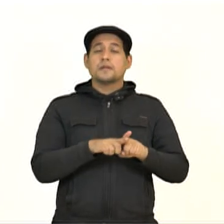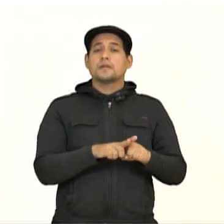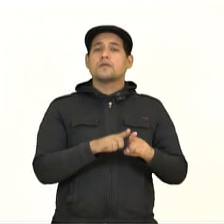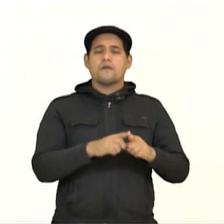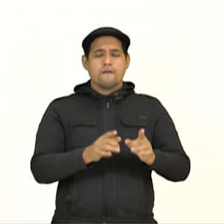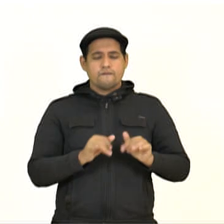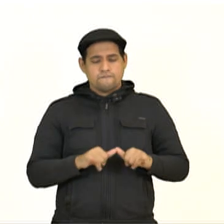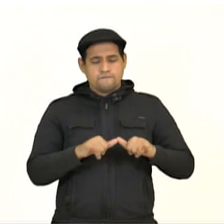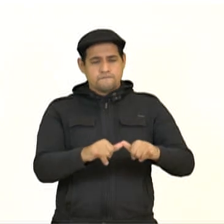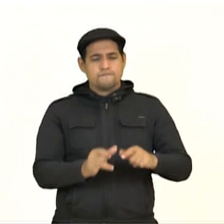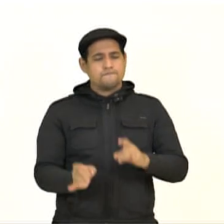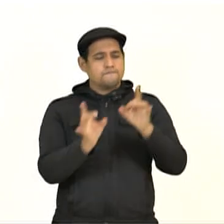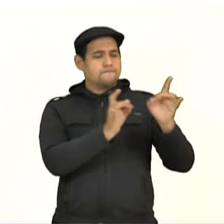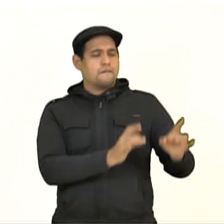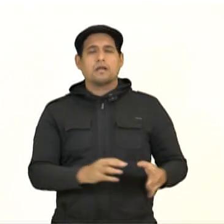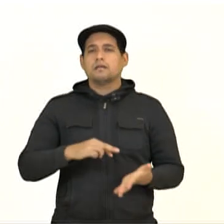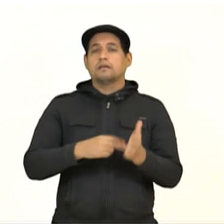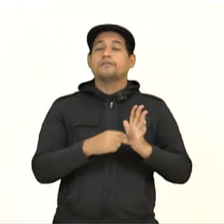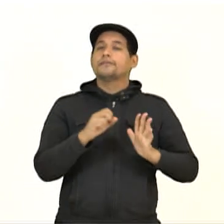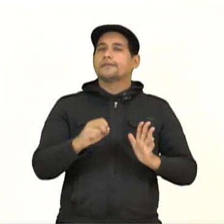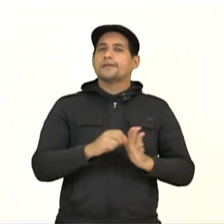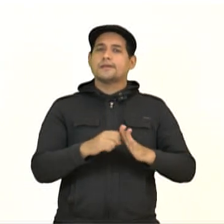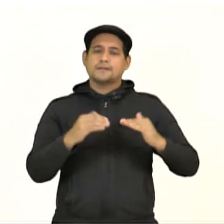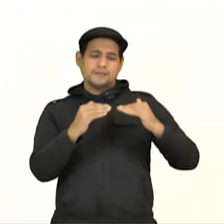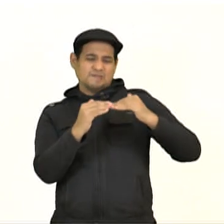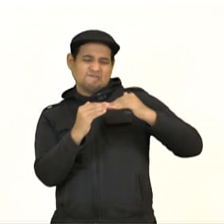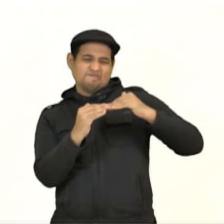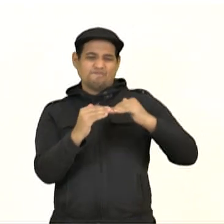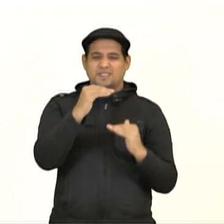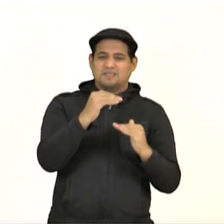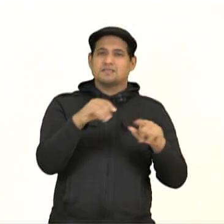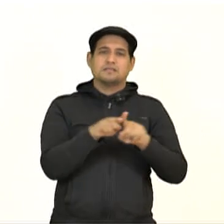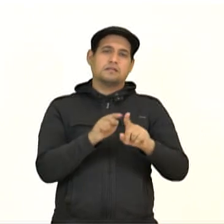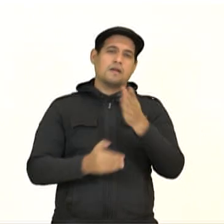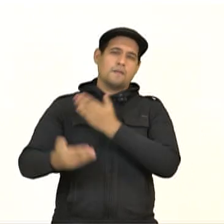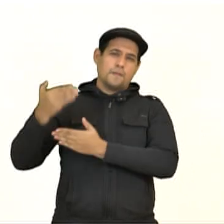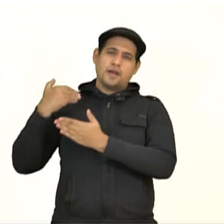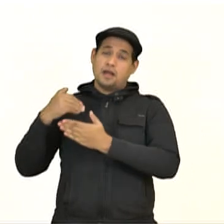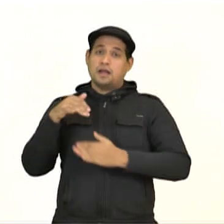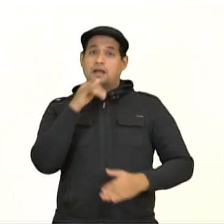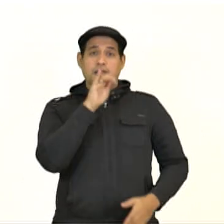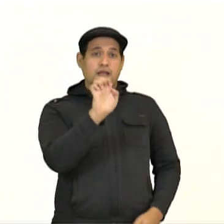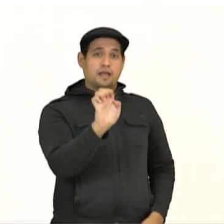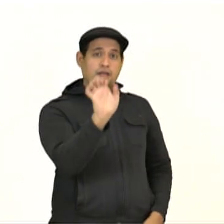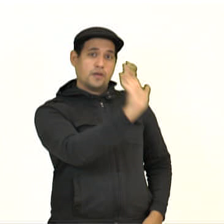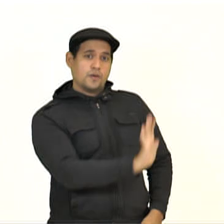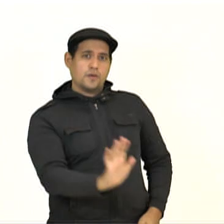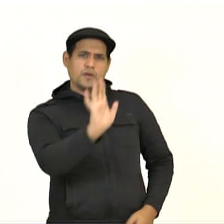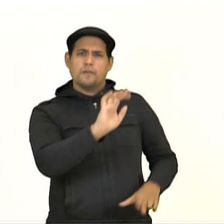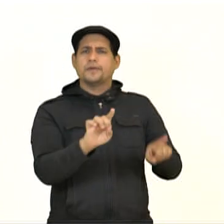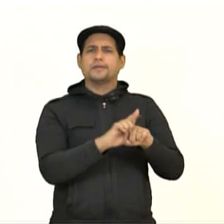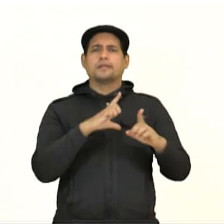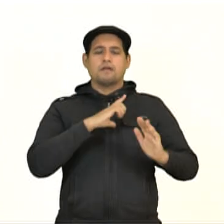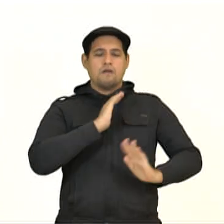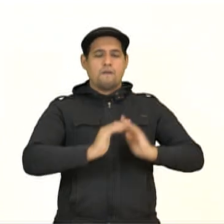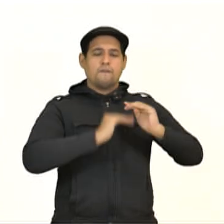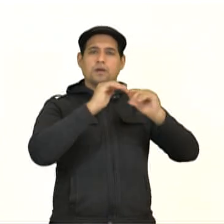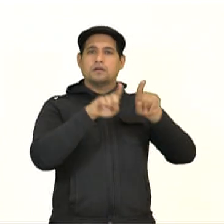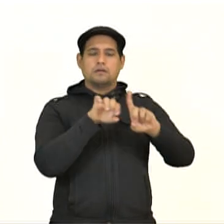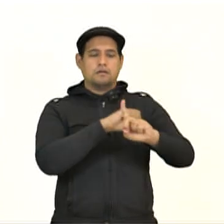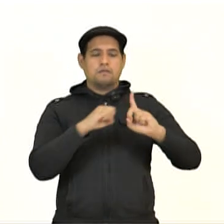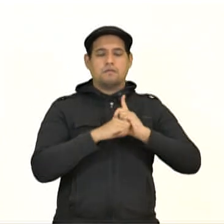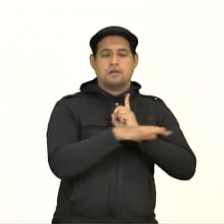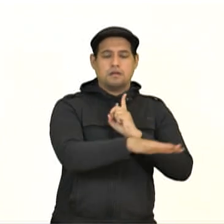mercantilismo foram eventos que produziram rupturas com o passado medieval na Europa e impulsionaram o desenvolvimento de uma